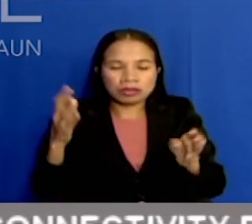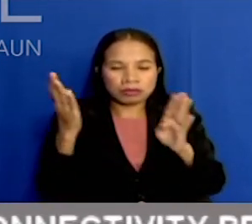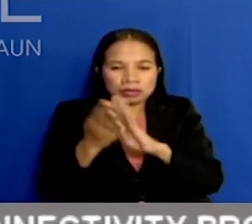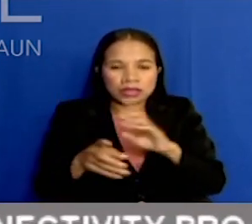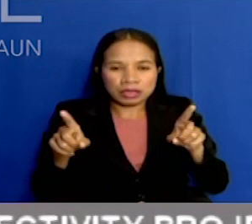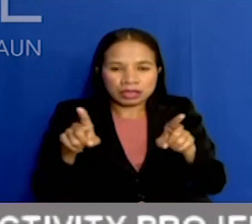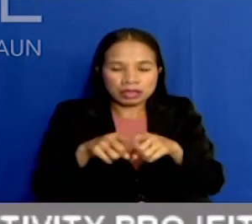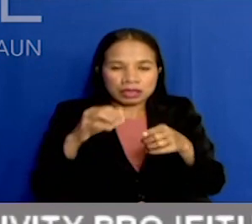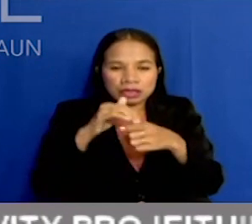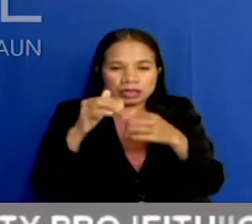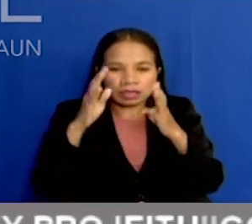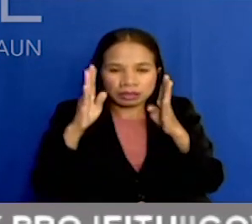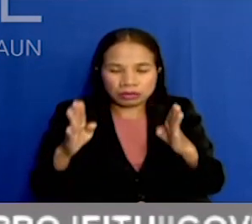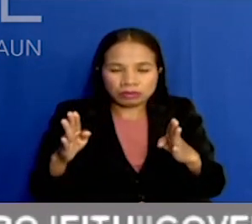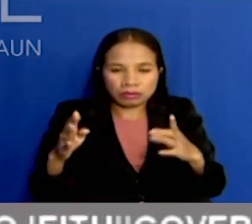hanesan treinador ba iha